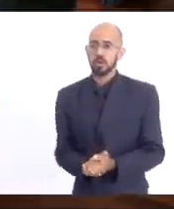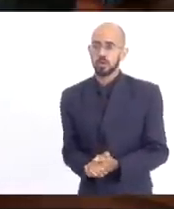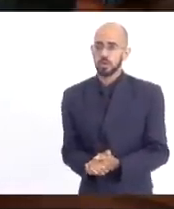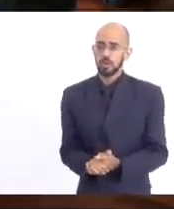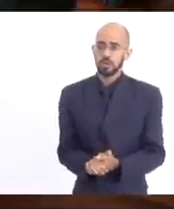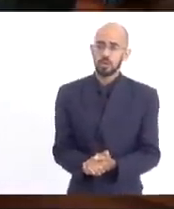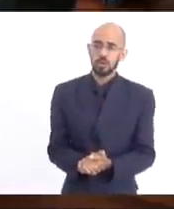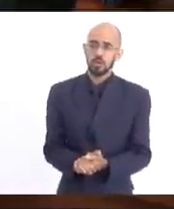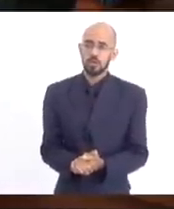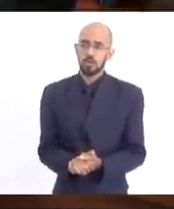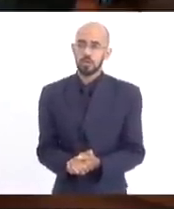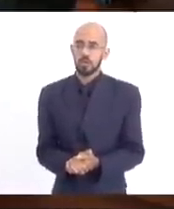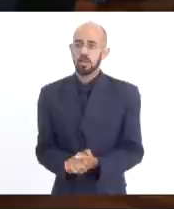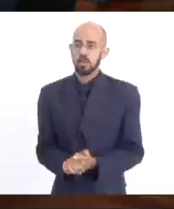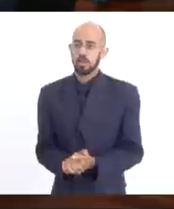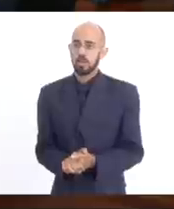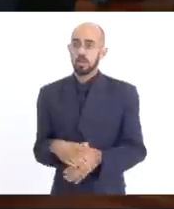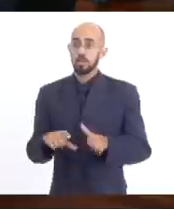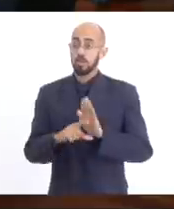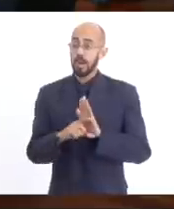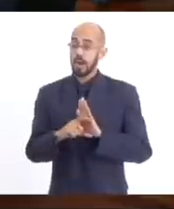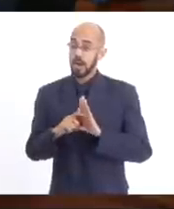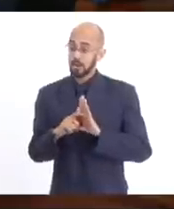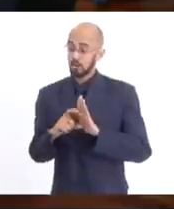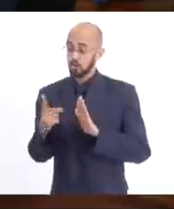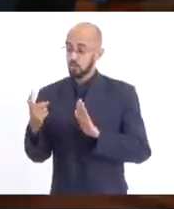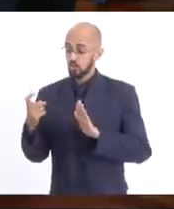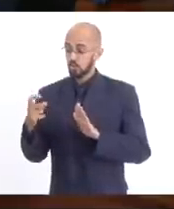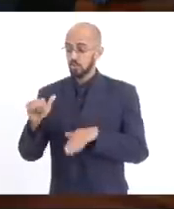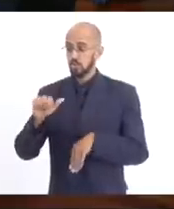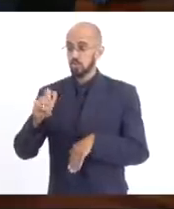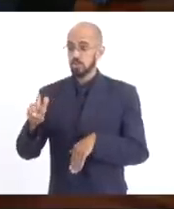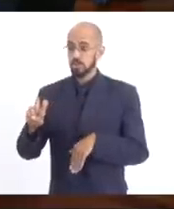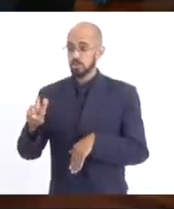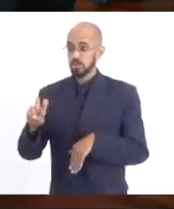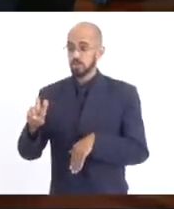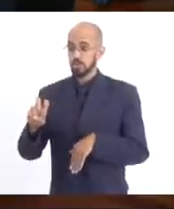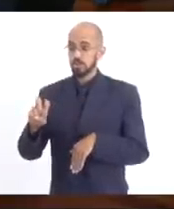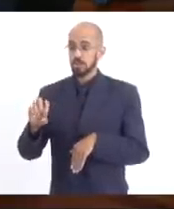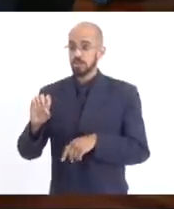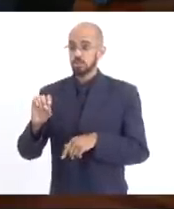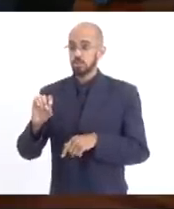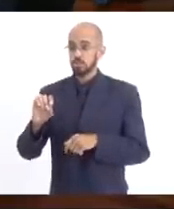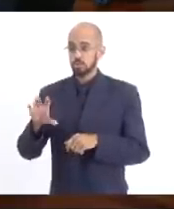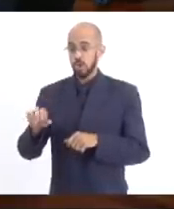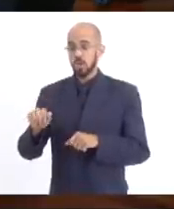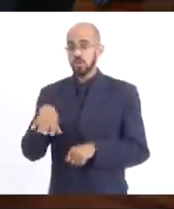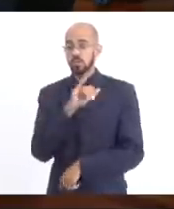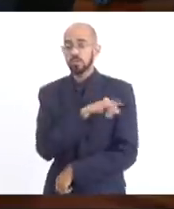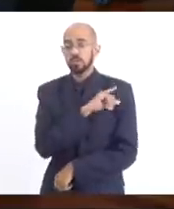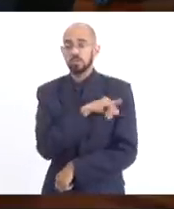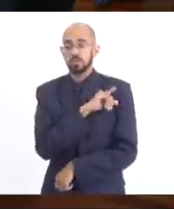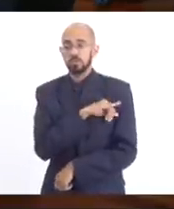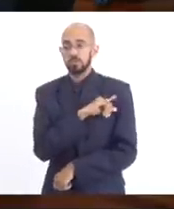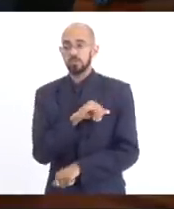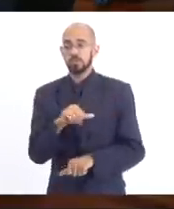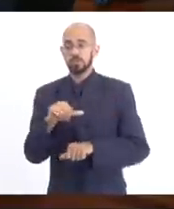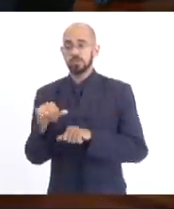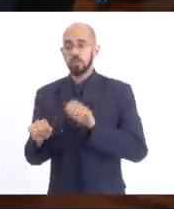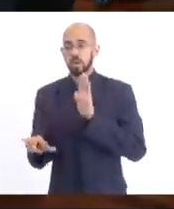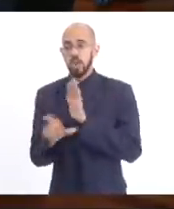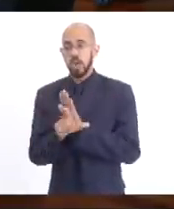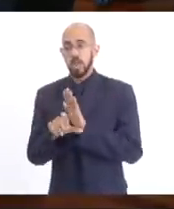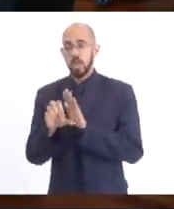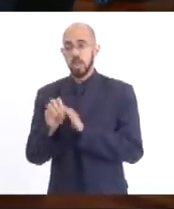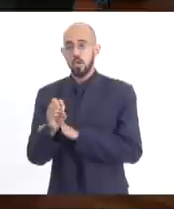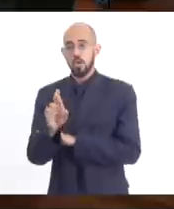15. Não. Somente a partir de 1º de janeiro de 2025, o Estado do Rio de Janeiro poderá alterar, por lei ordinária, a alíquota da contribuição.